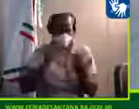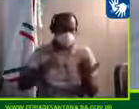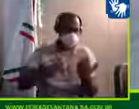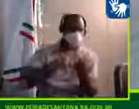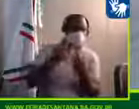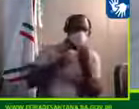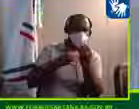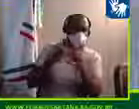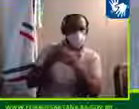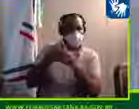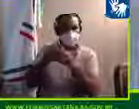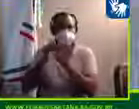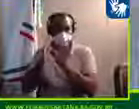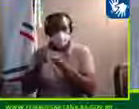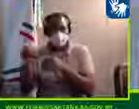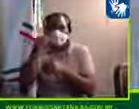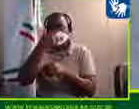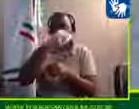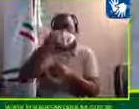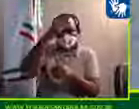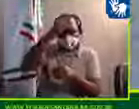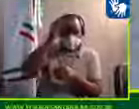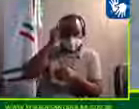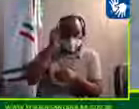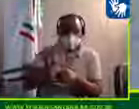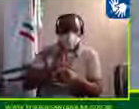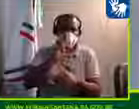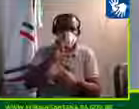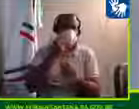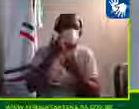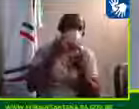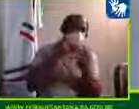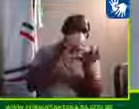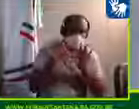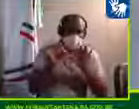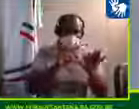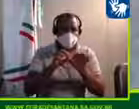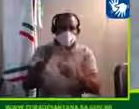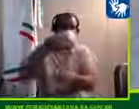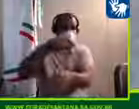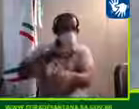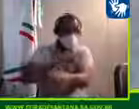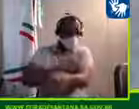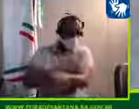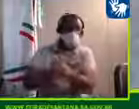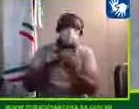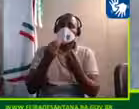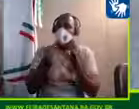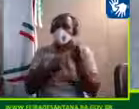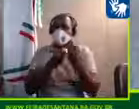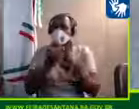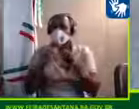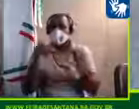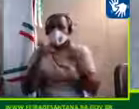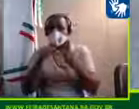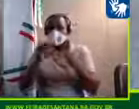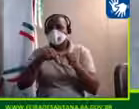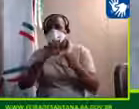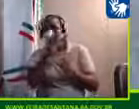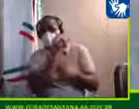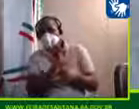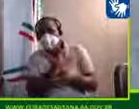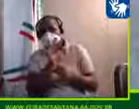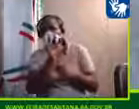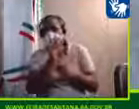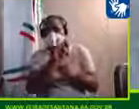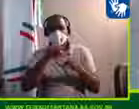essa possibilidade de Feira de Santana participar de alguma fase de teste de vacinas contra a Covid-19 pelo perfil da cidade, em